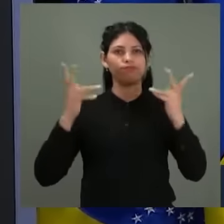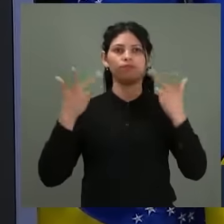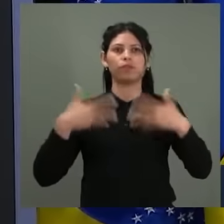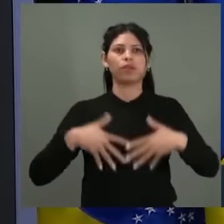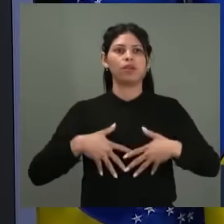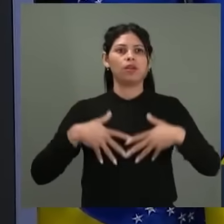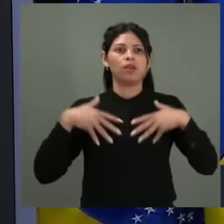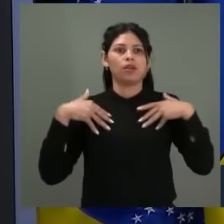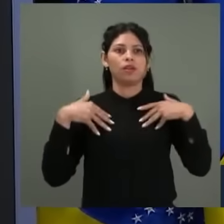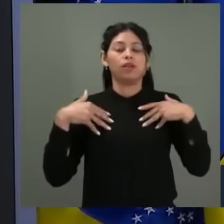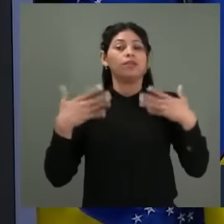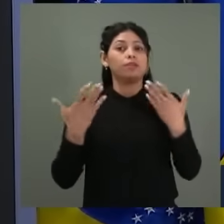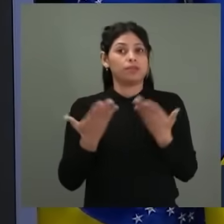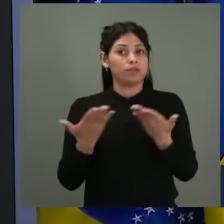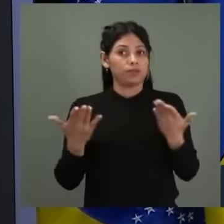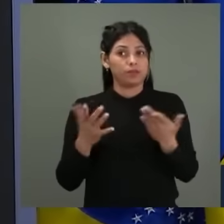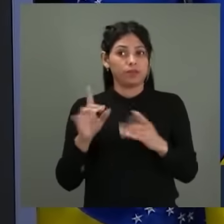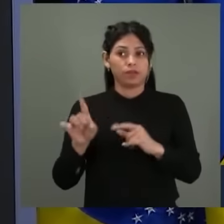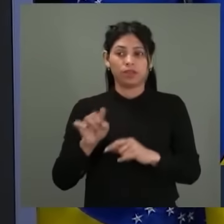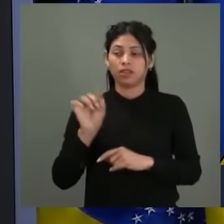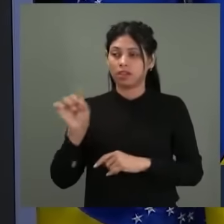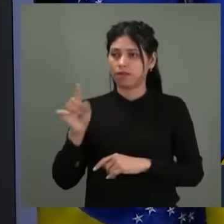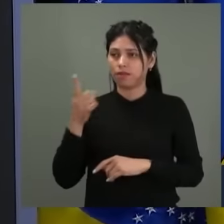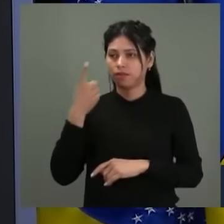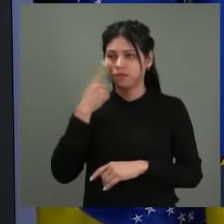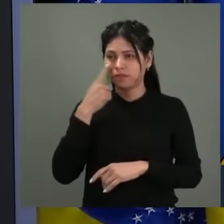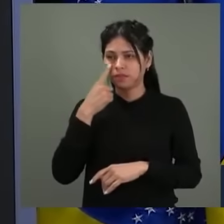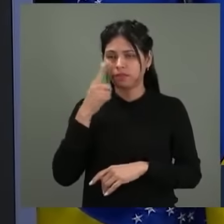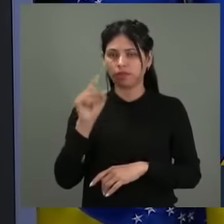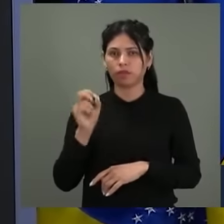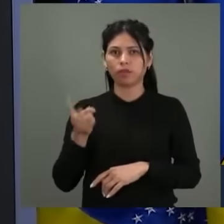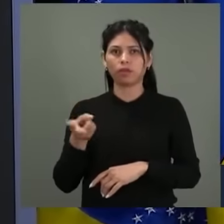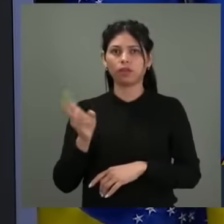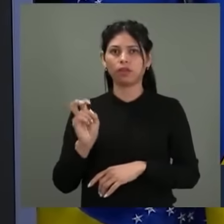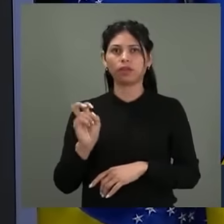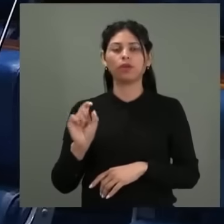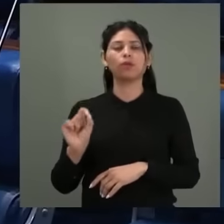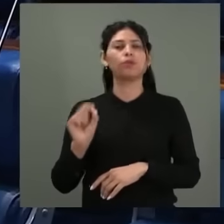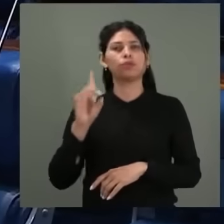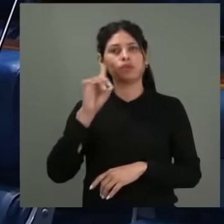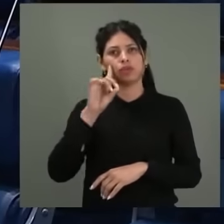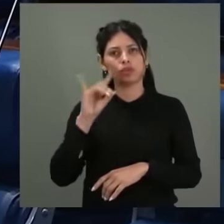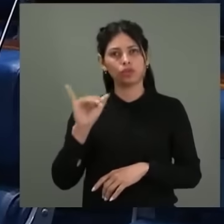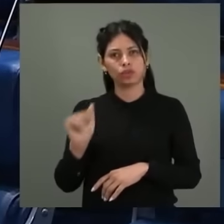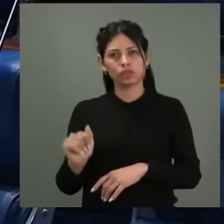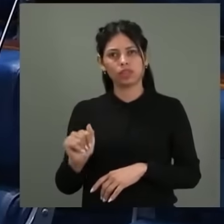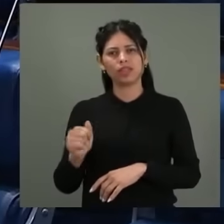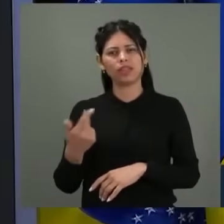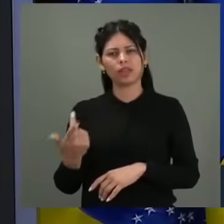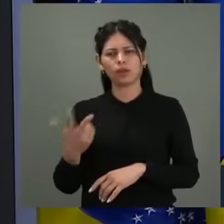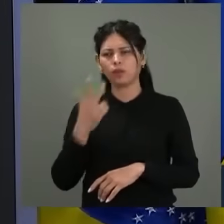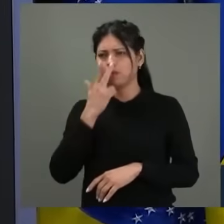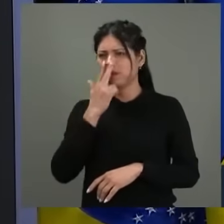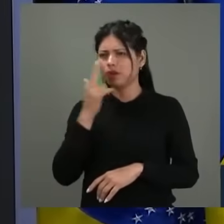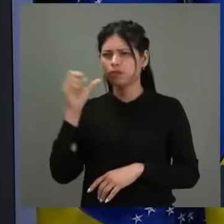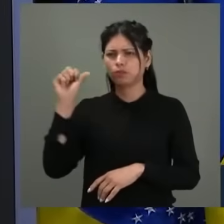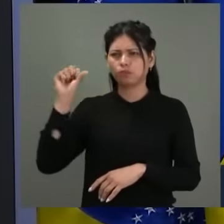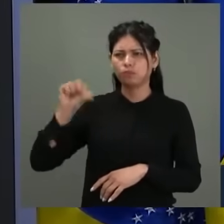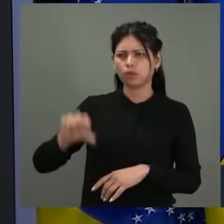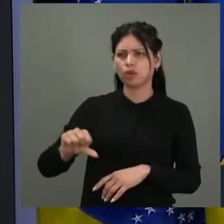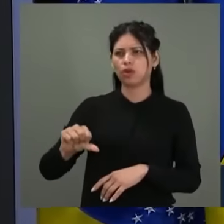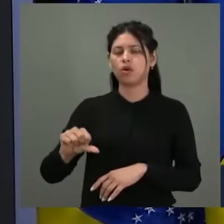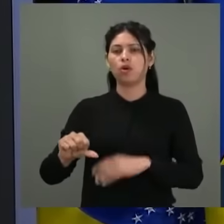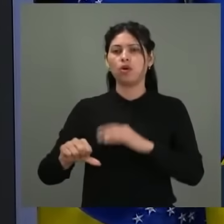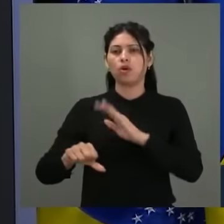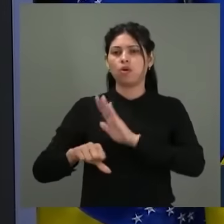Num dia, para você ver como são as coisas, senador Reis, que eu considero o pior dia meu no Senado